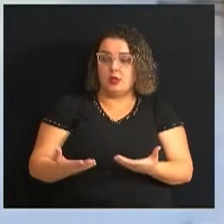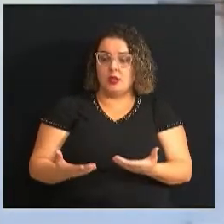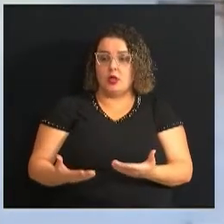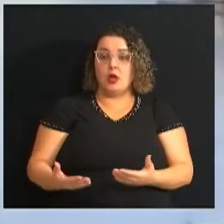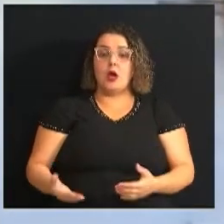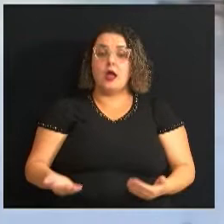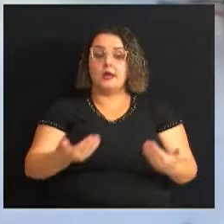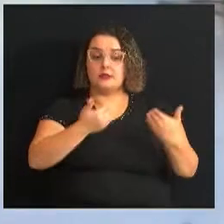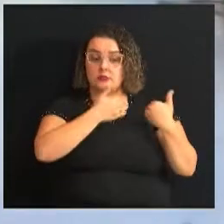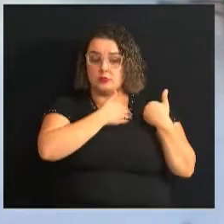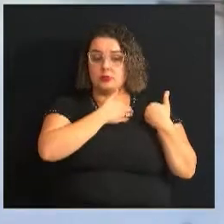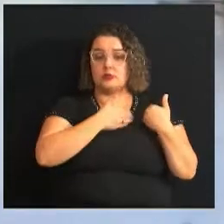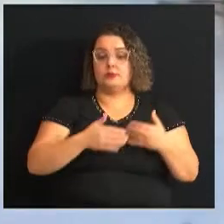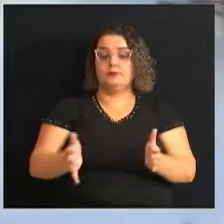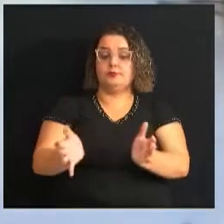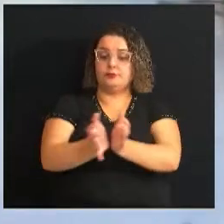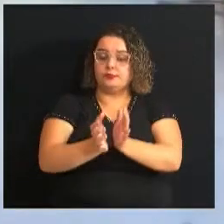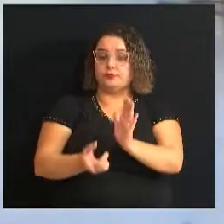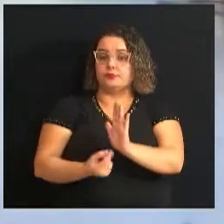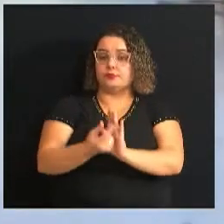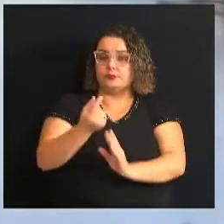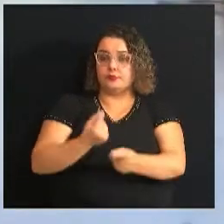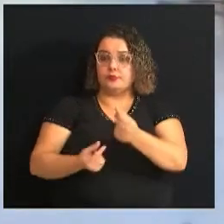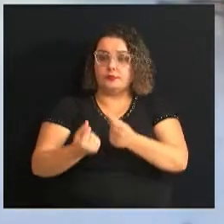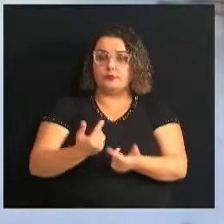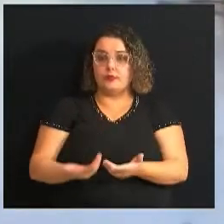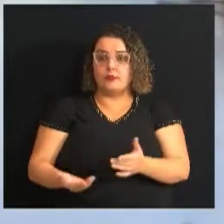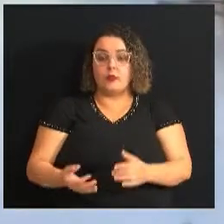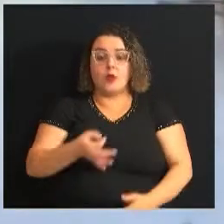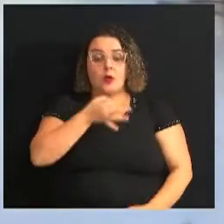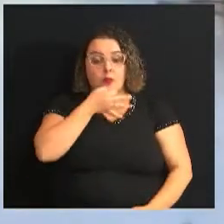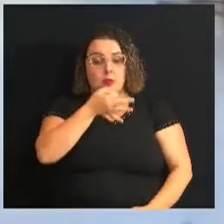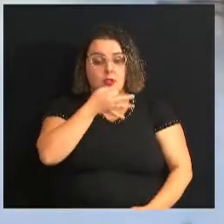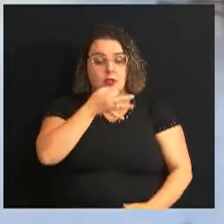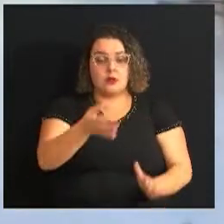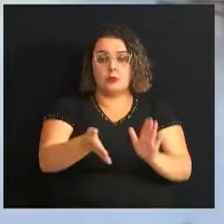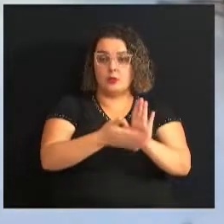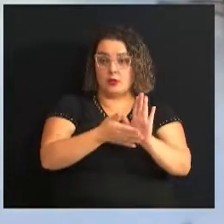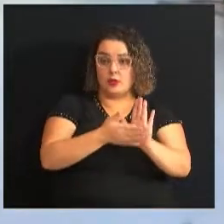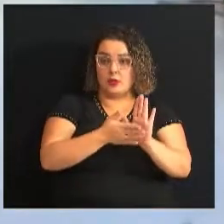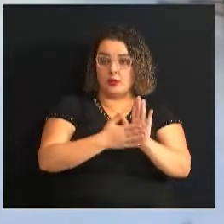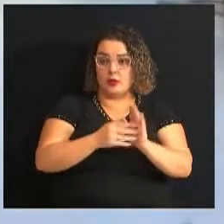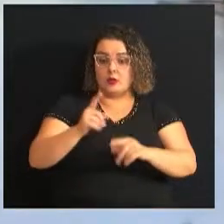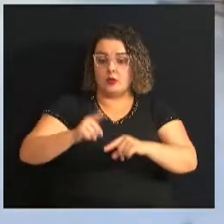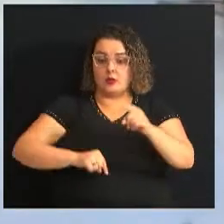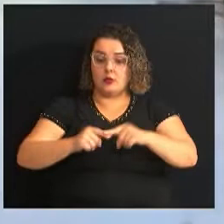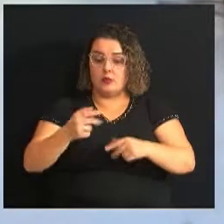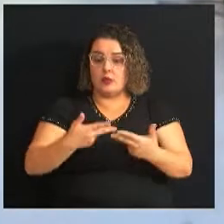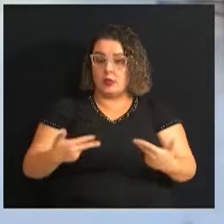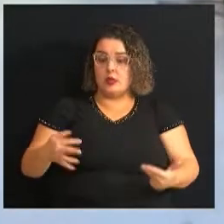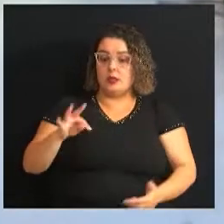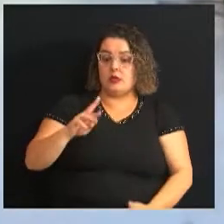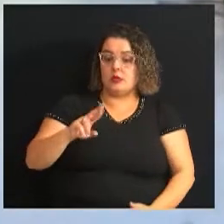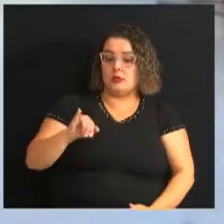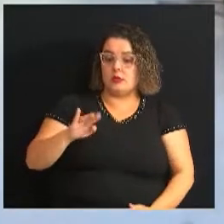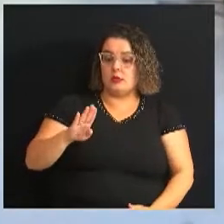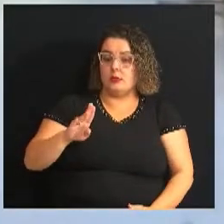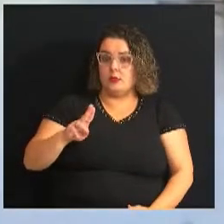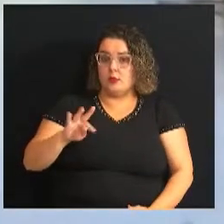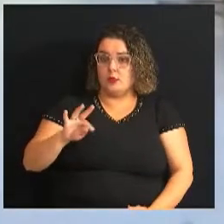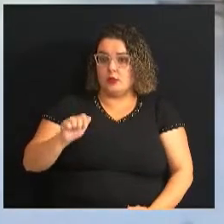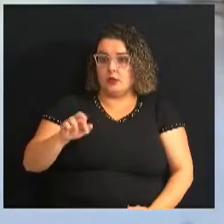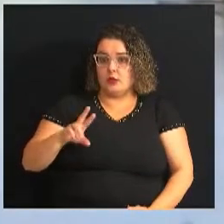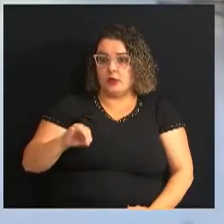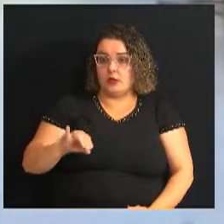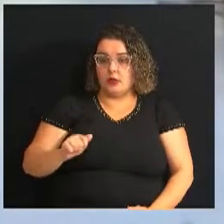e Orçamento opinar sobre proposições referentes a matérias tributárias, sobre o orçamento do